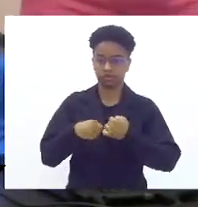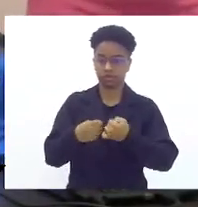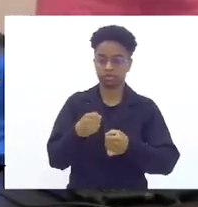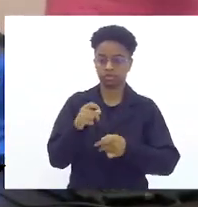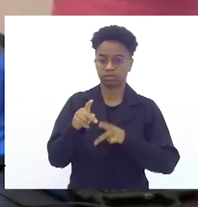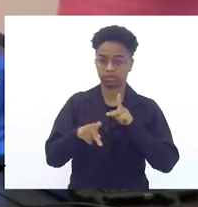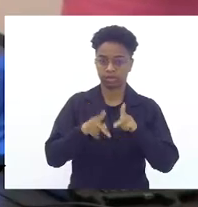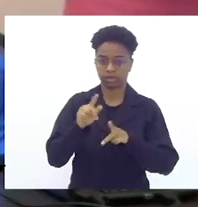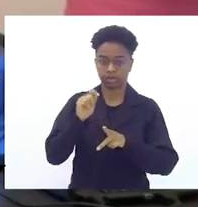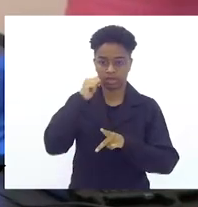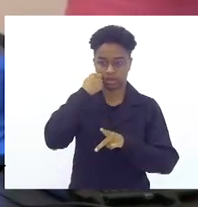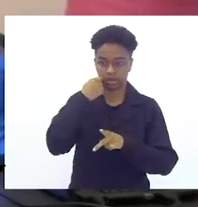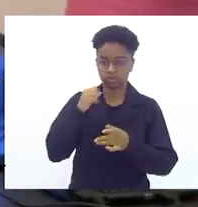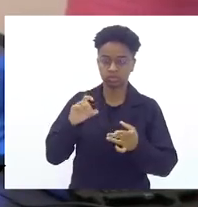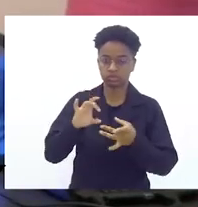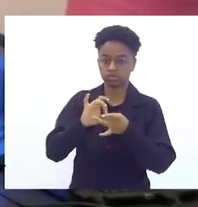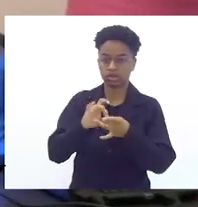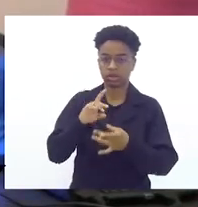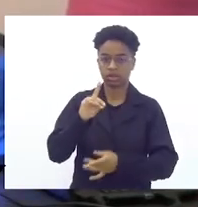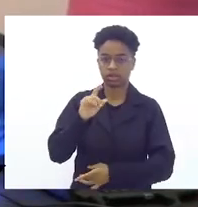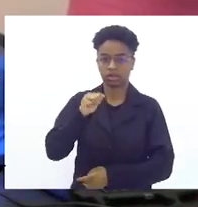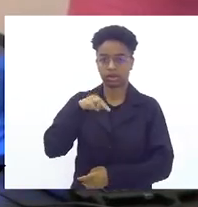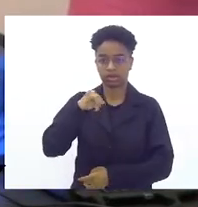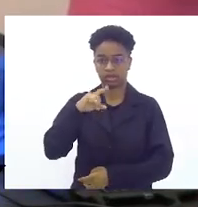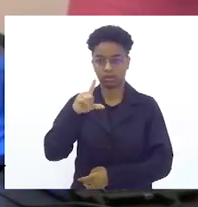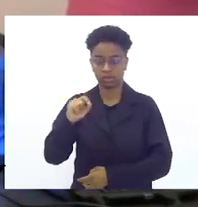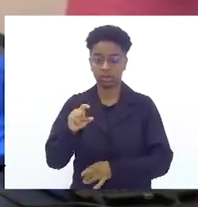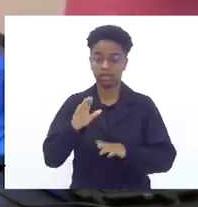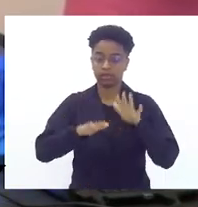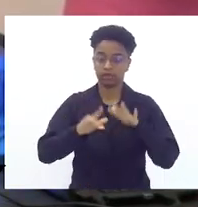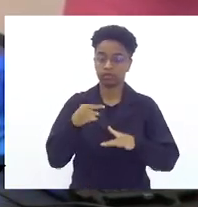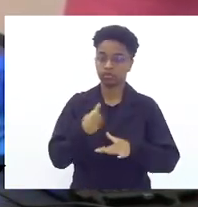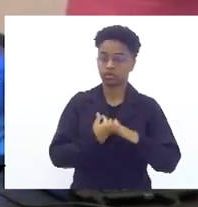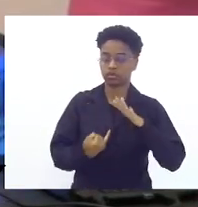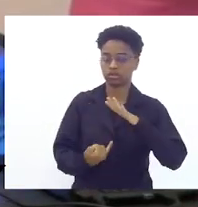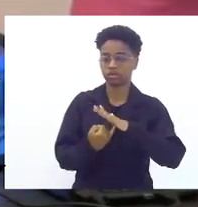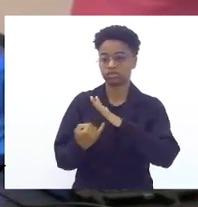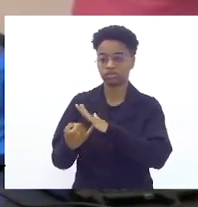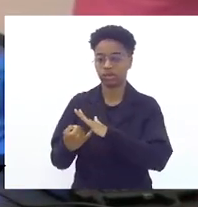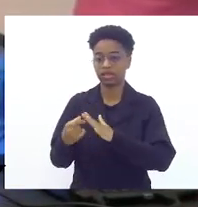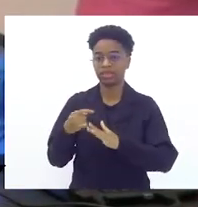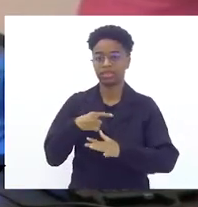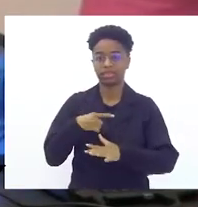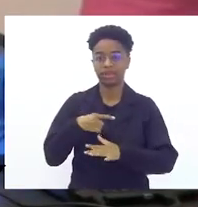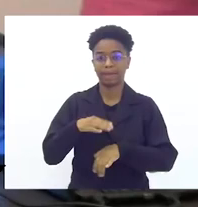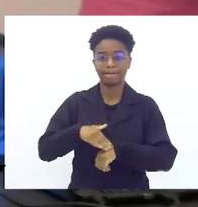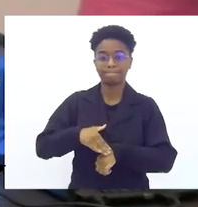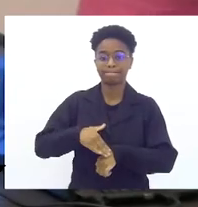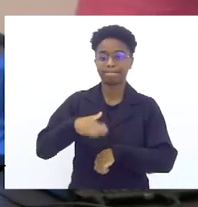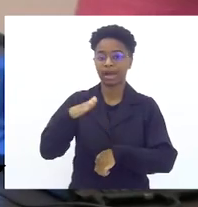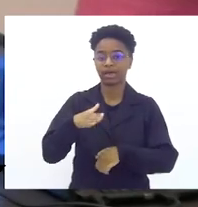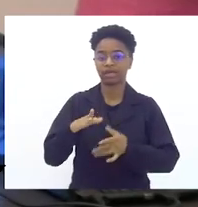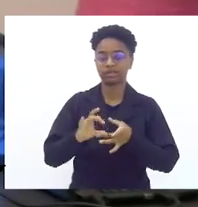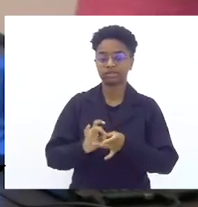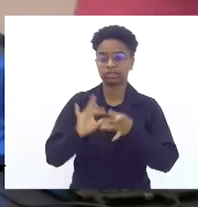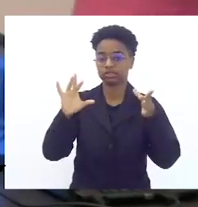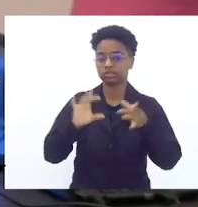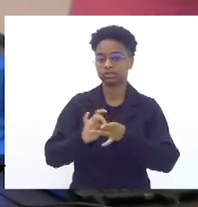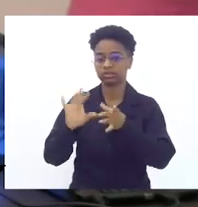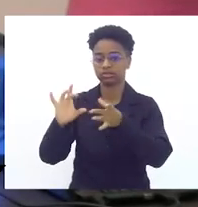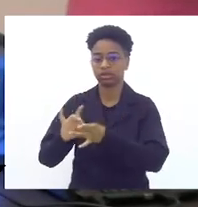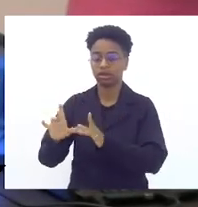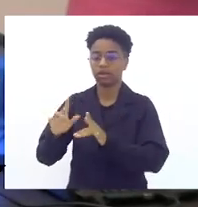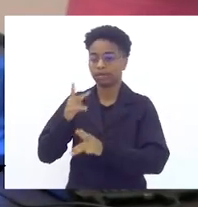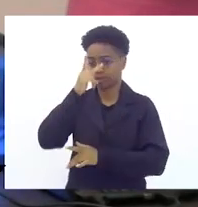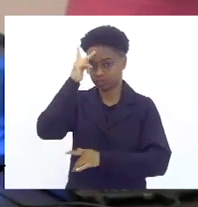e a nossa instituição ela talvez seja uma no Brasil que tem mais absorções se tratando de pessoas reconhecimento